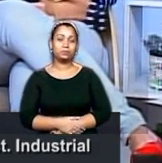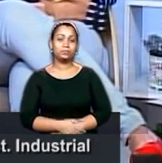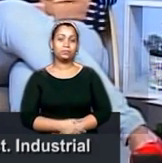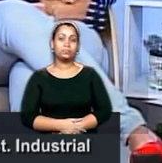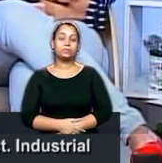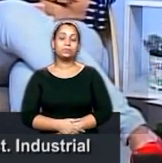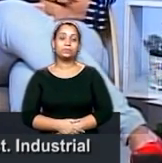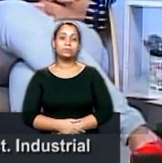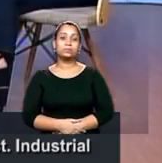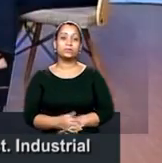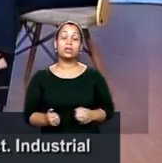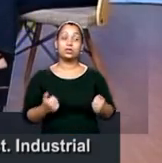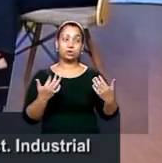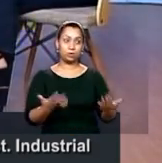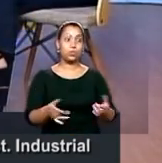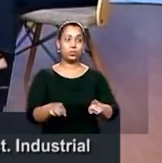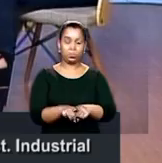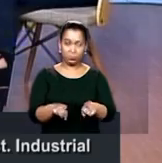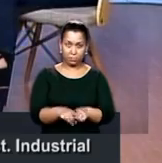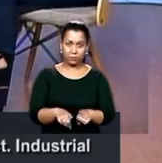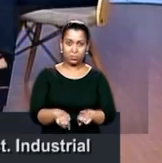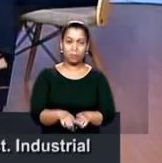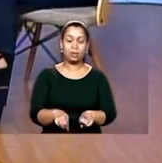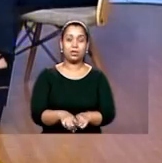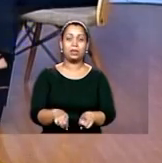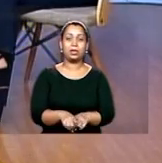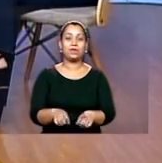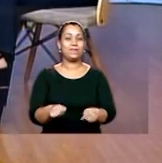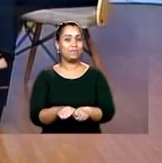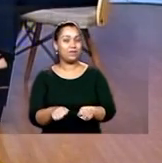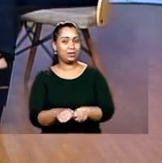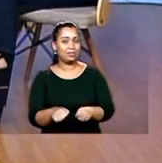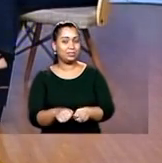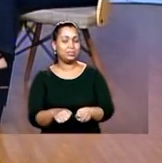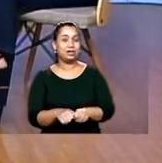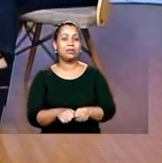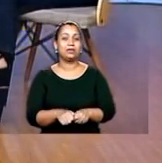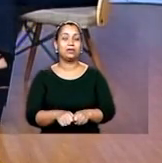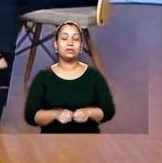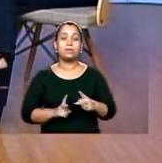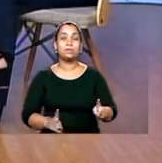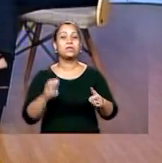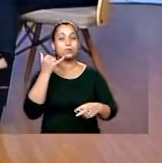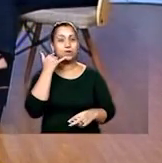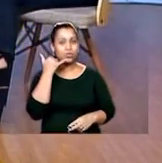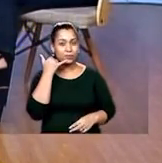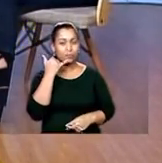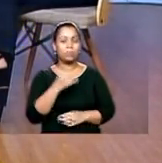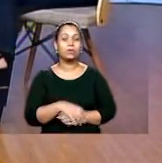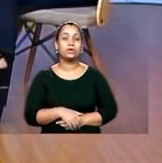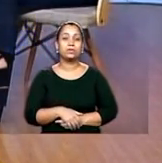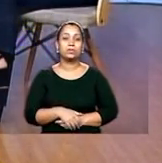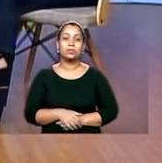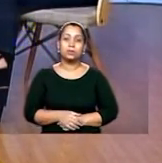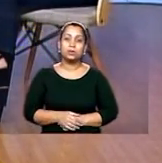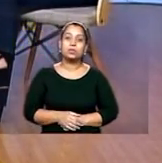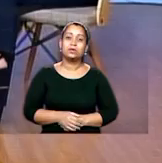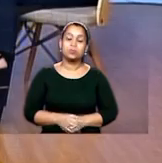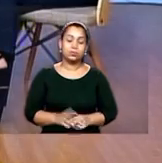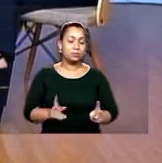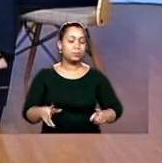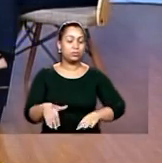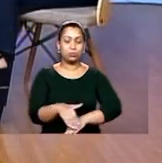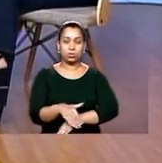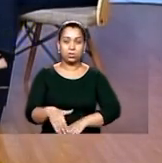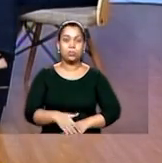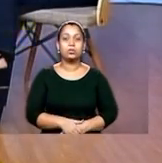as instituições que doam também, que têm interesse em fazer eventos e doar, também é esse mesmo telefone e esse mesmo endereço. Isso.